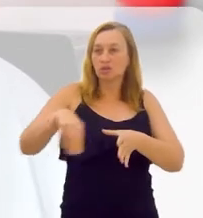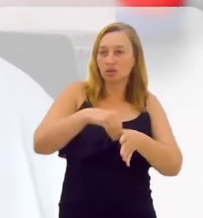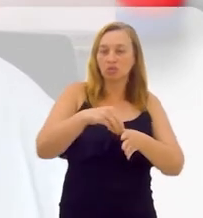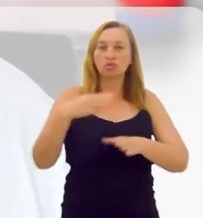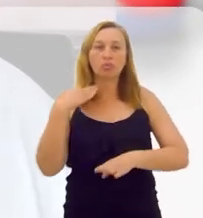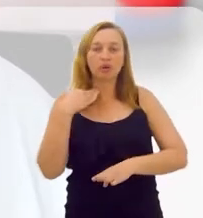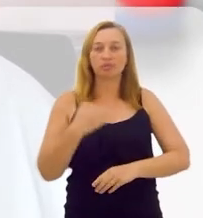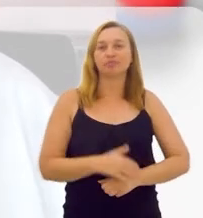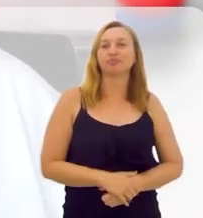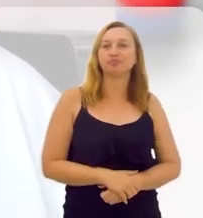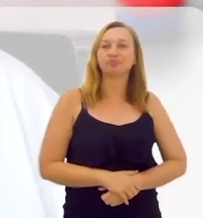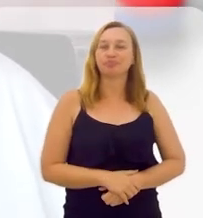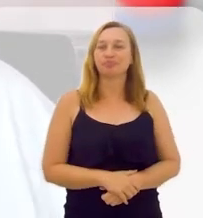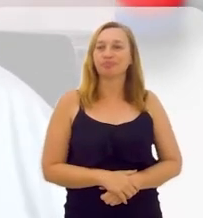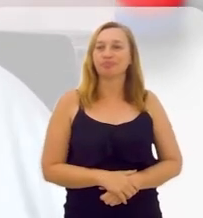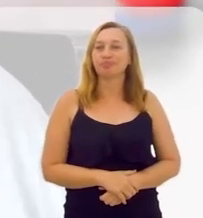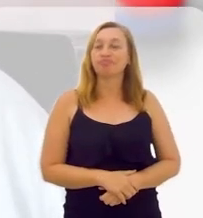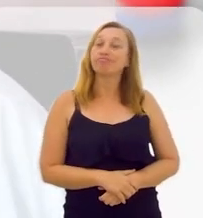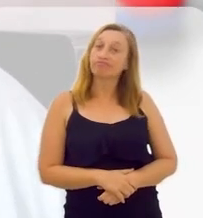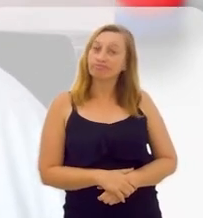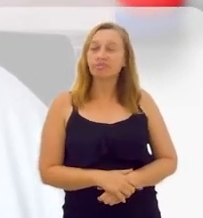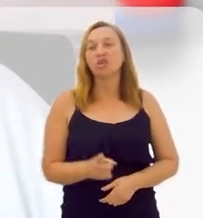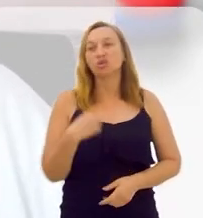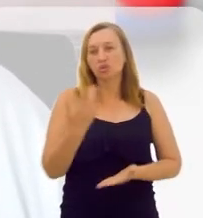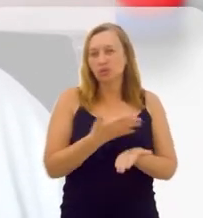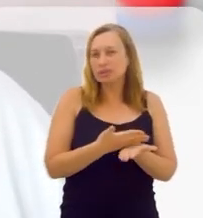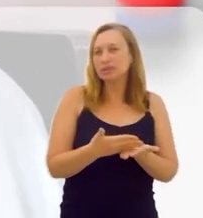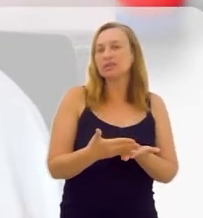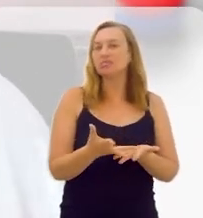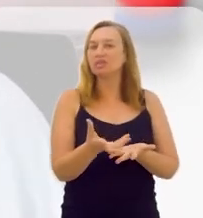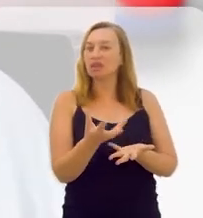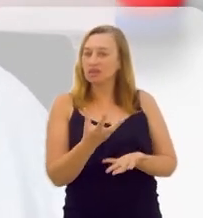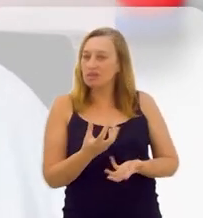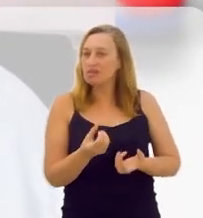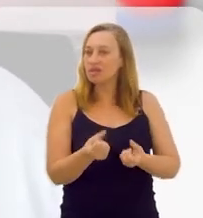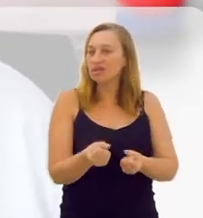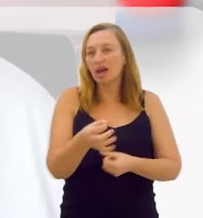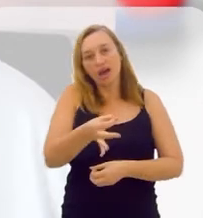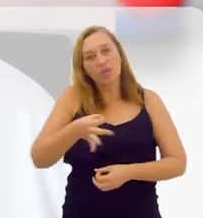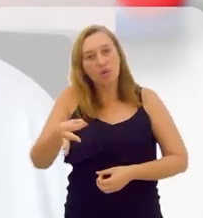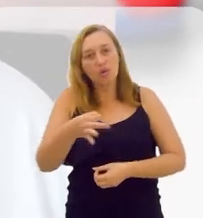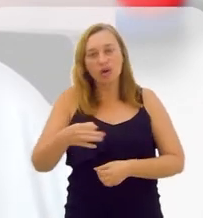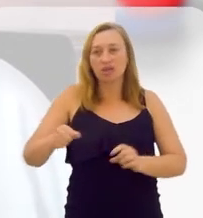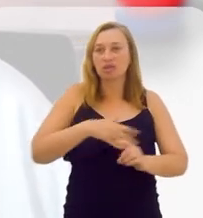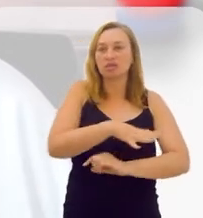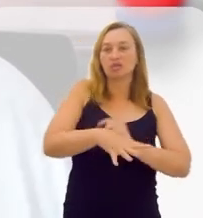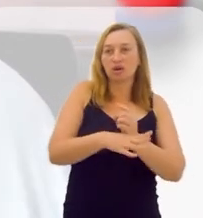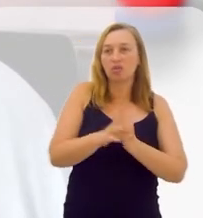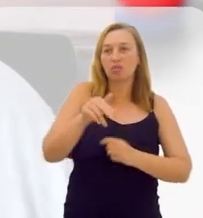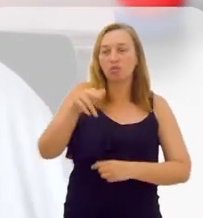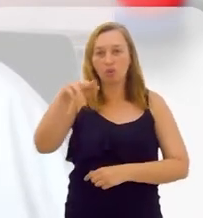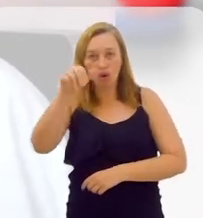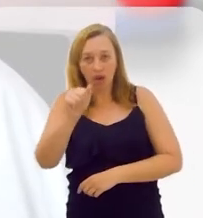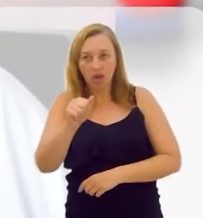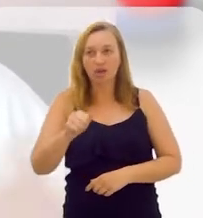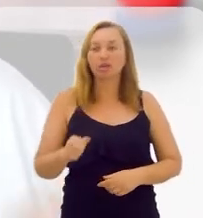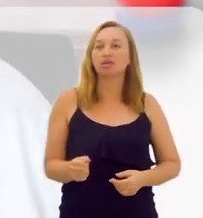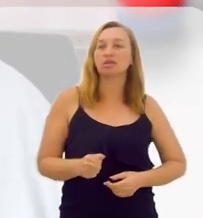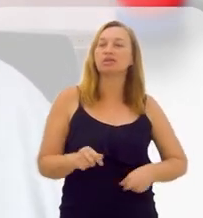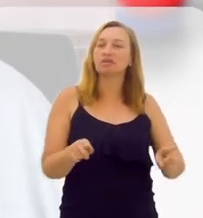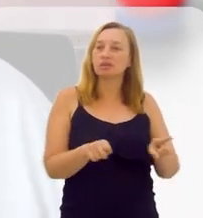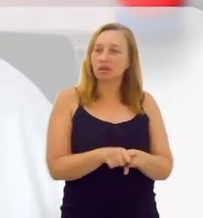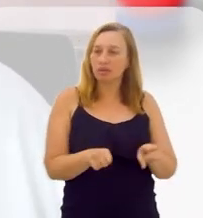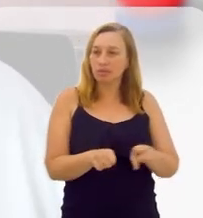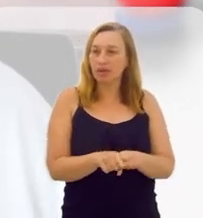havendo dentro do banco. E através disso, nós começamos a aceitar a moeda social, que é o Mumbuca, e